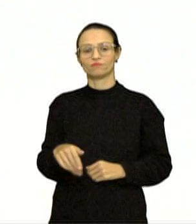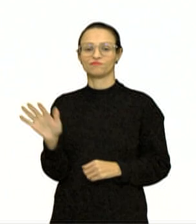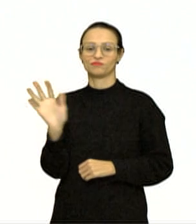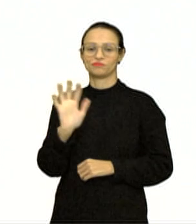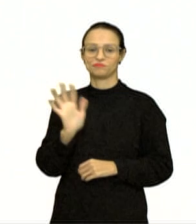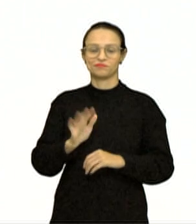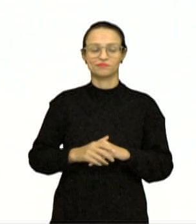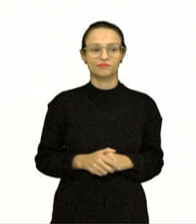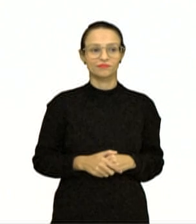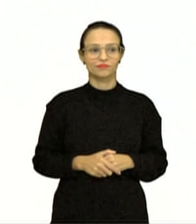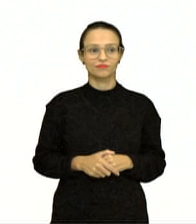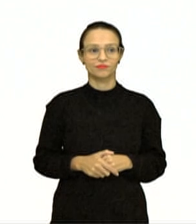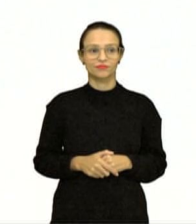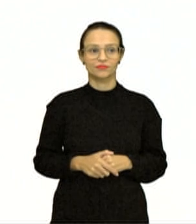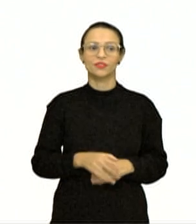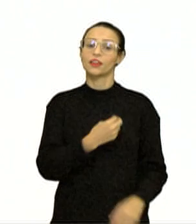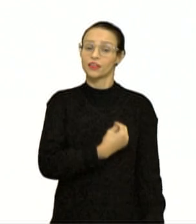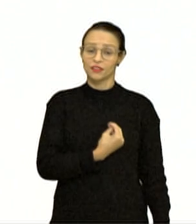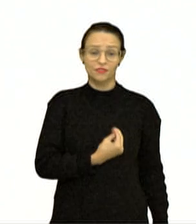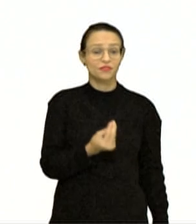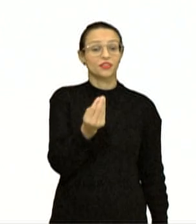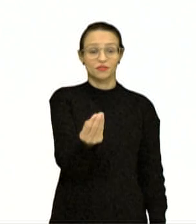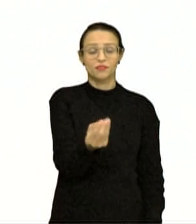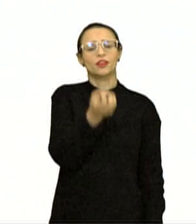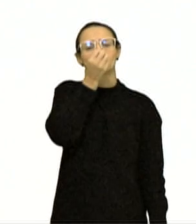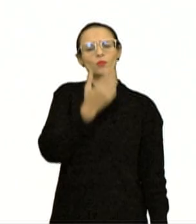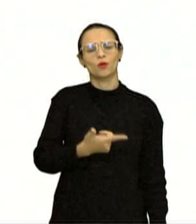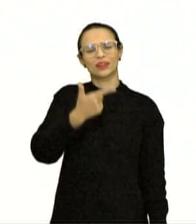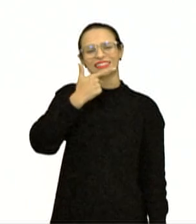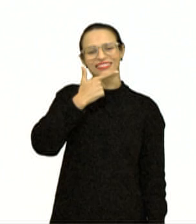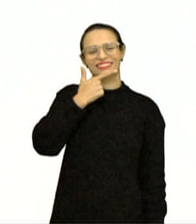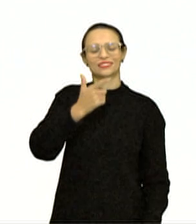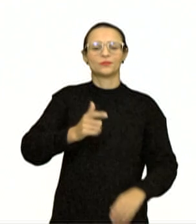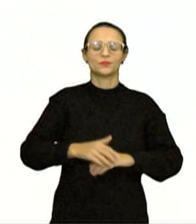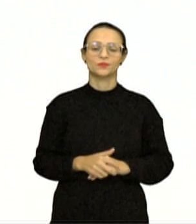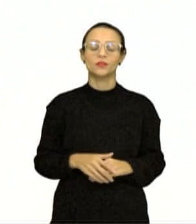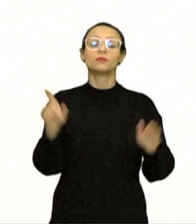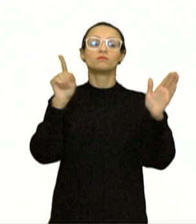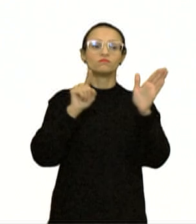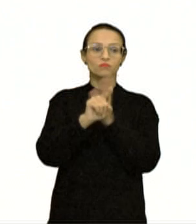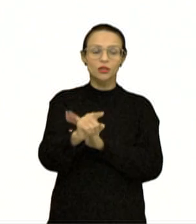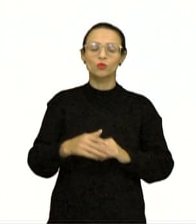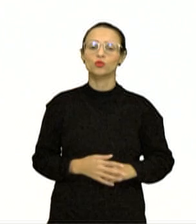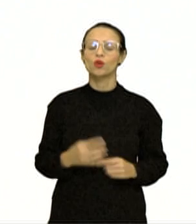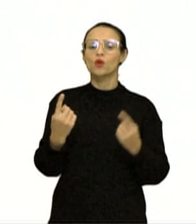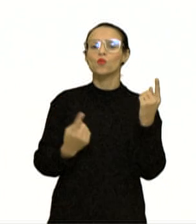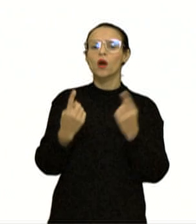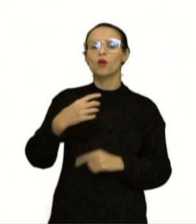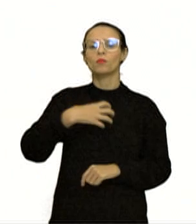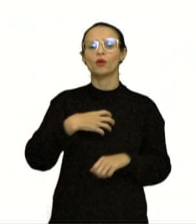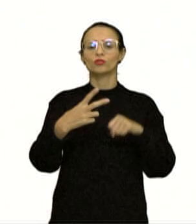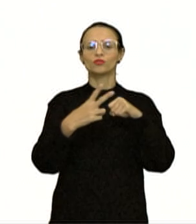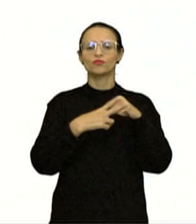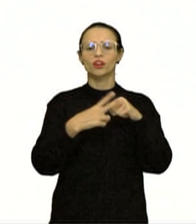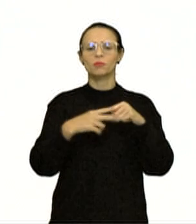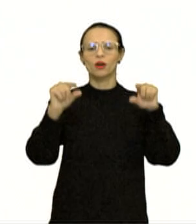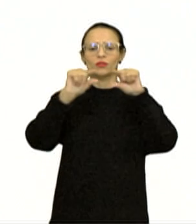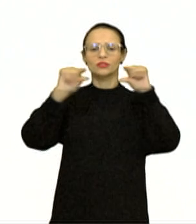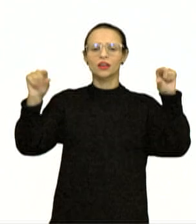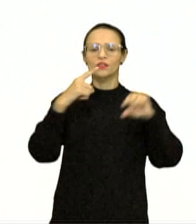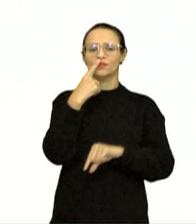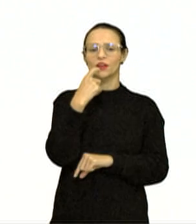Tchau. Viva a vida com bom humor. Pergunta. Em que modo verbal está o